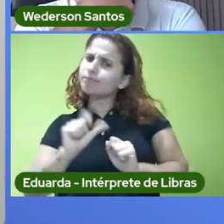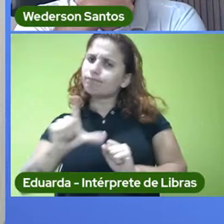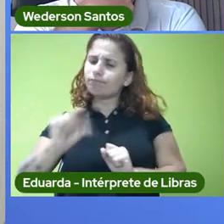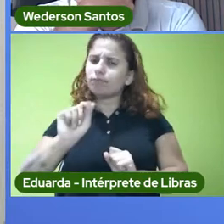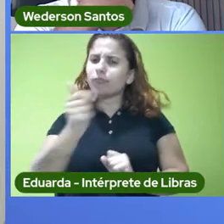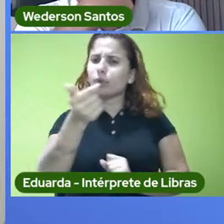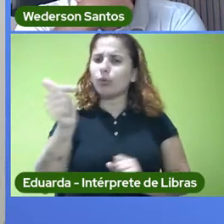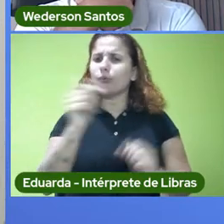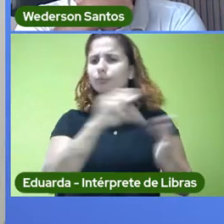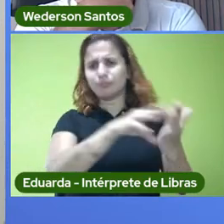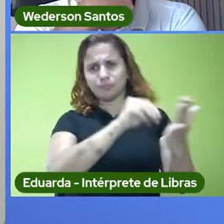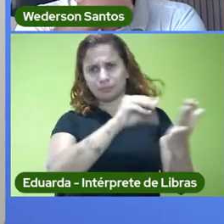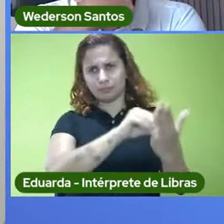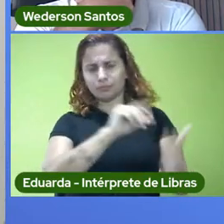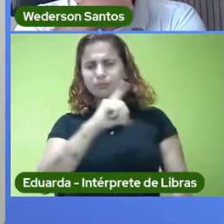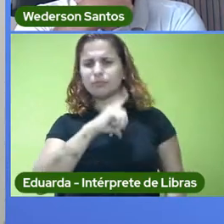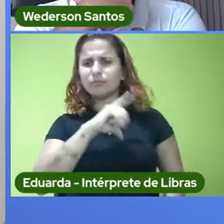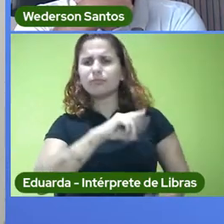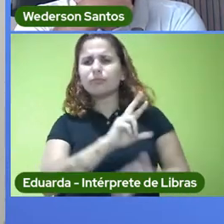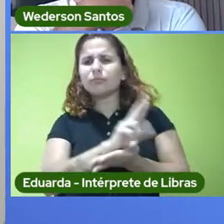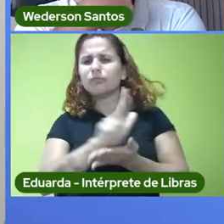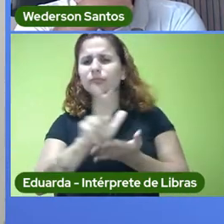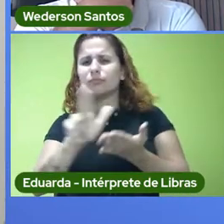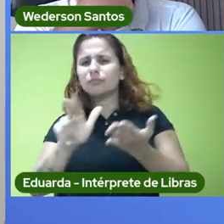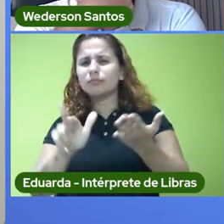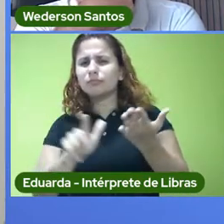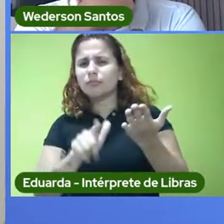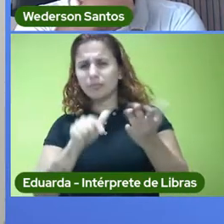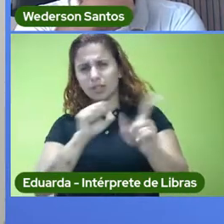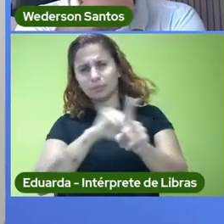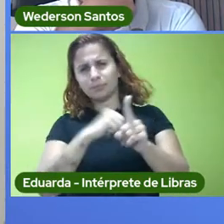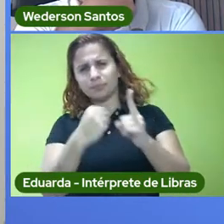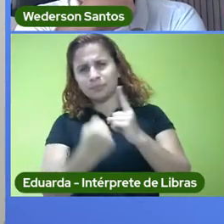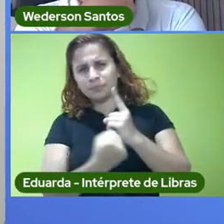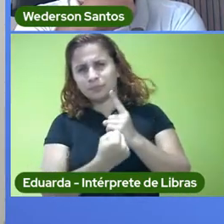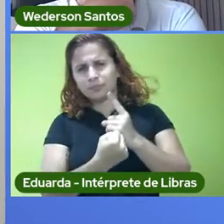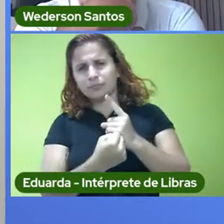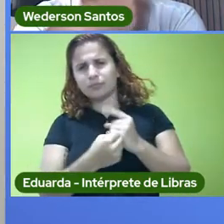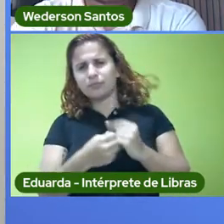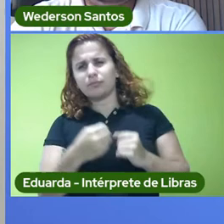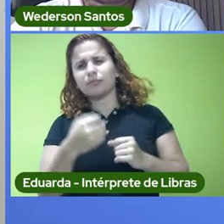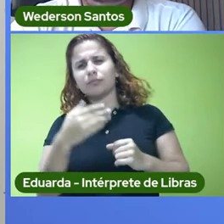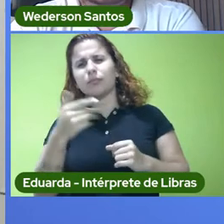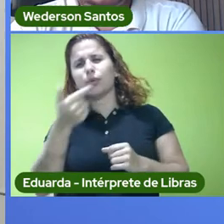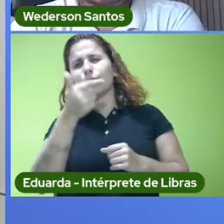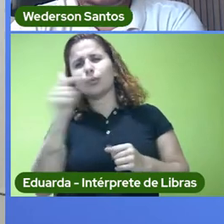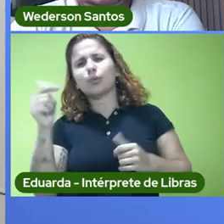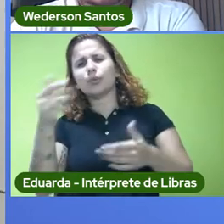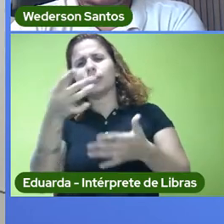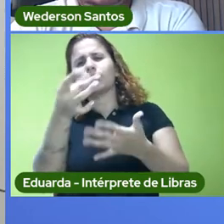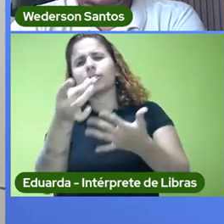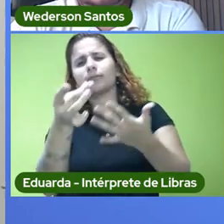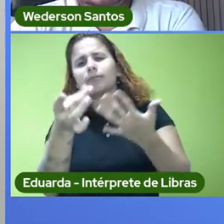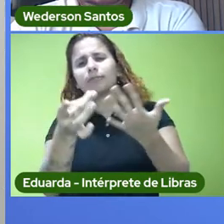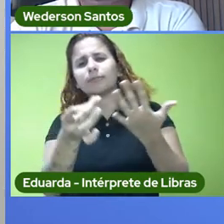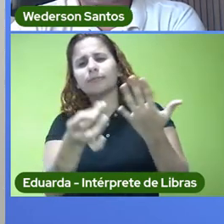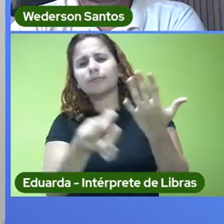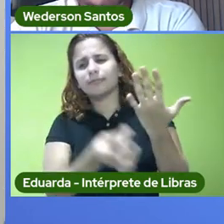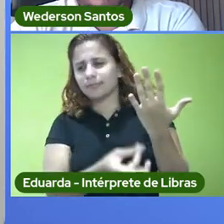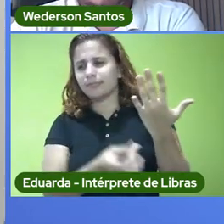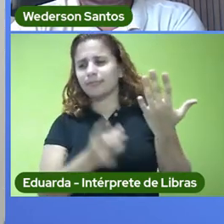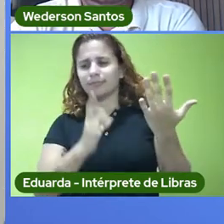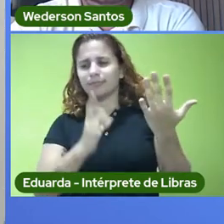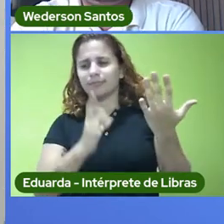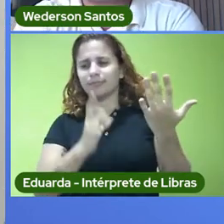sobre e construir uma sociedade balizada em outros elementos, né? Então, porque senão nos dá uma ideia